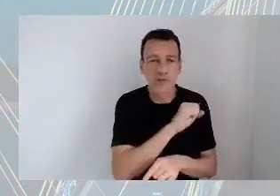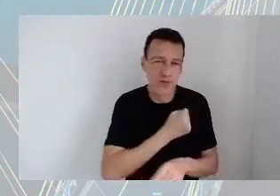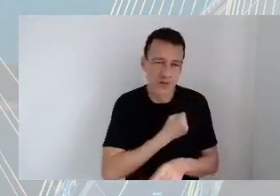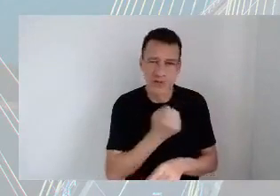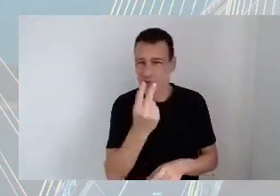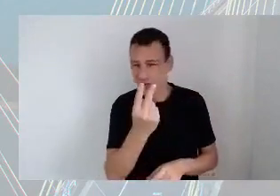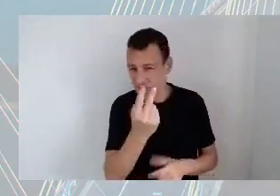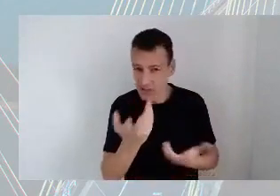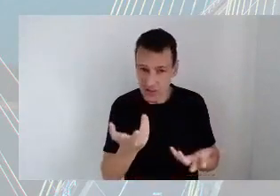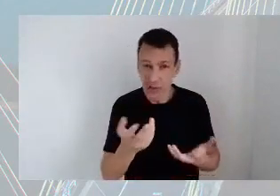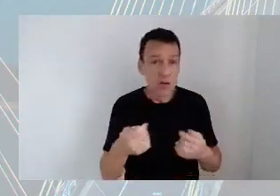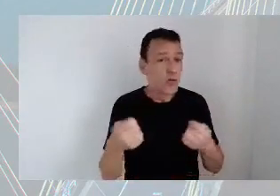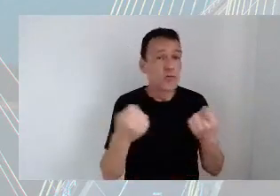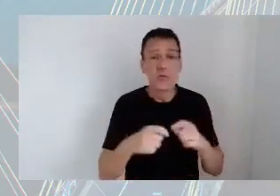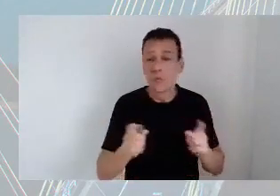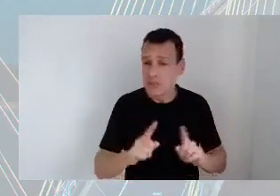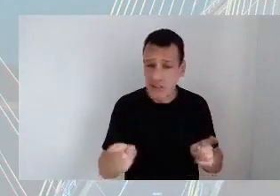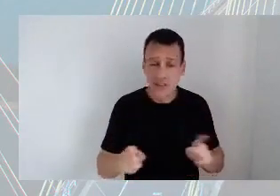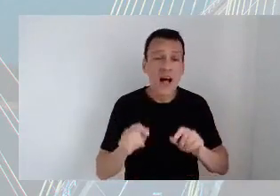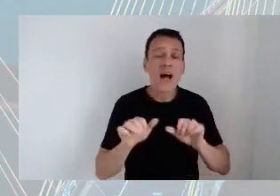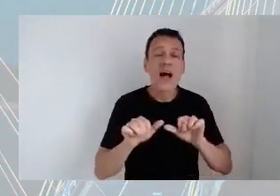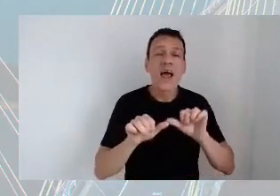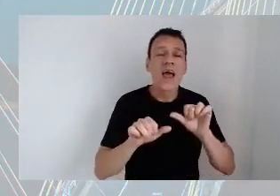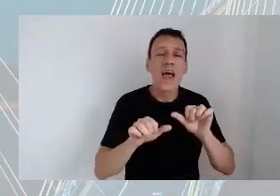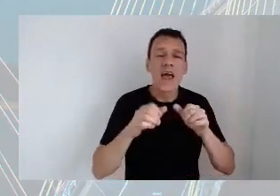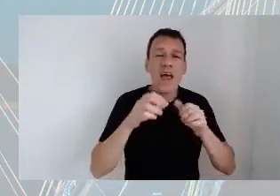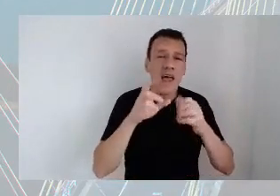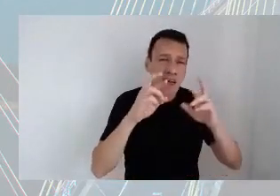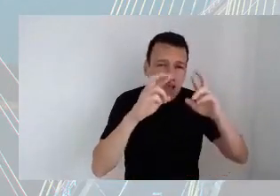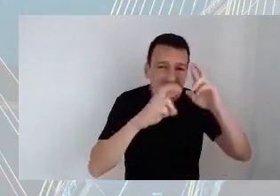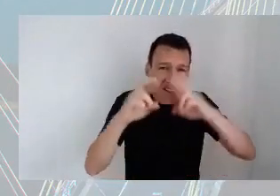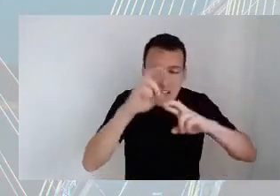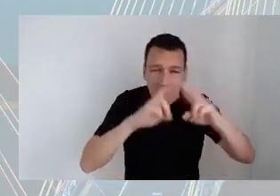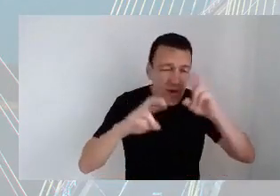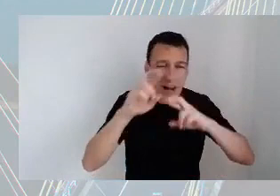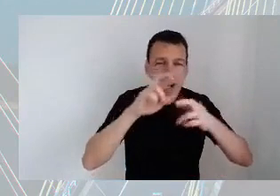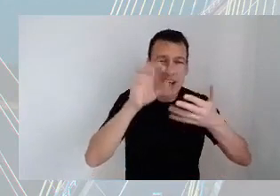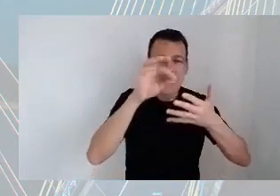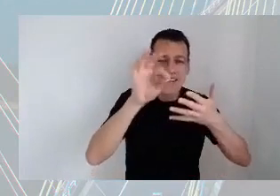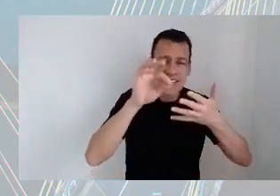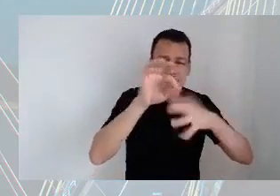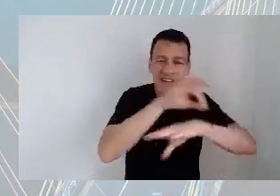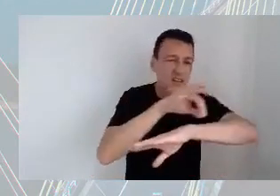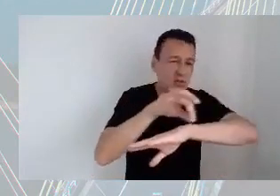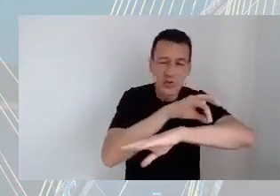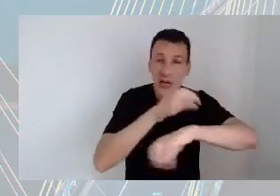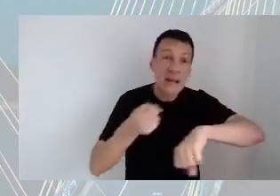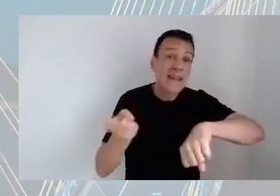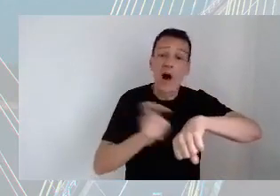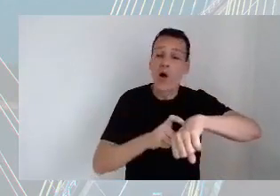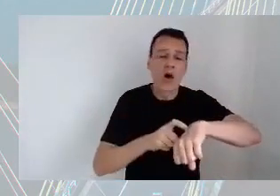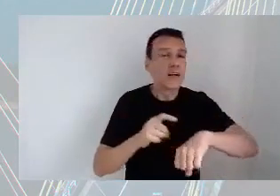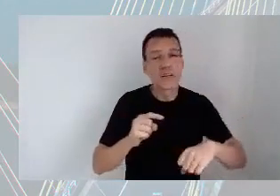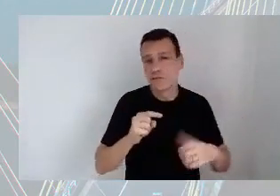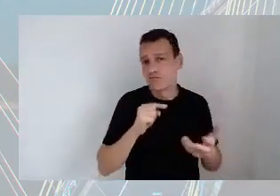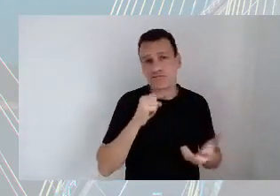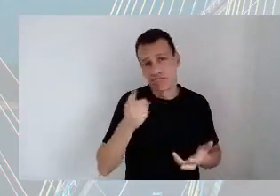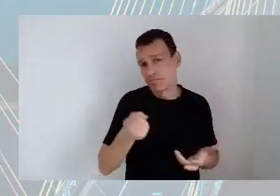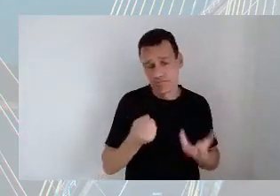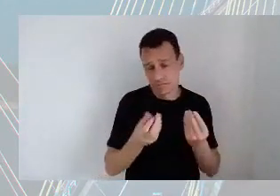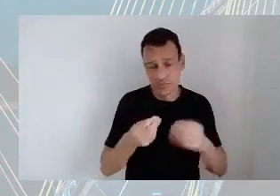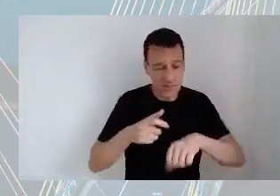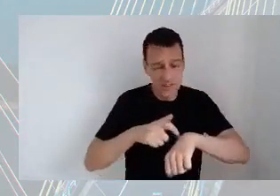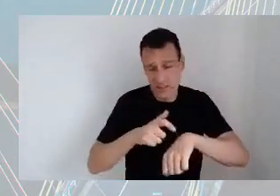de uma vez, isso pode ser muito caro. Eu posso não ter ainda consciência de todas as necessidades do meu negócio, mas eu tenho clareza de que, para